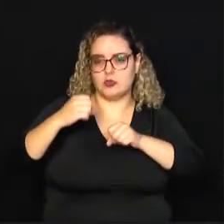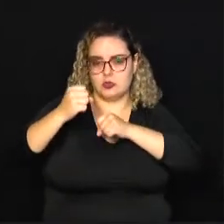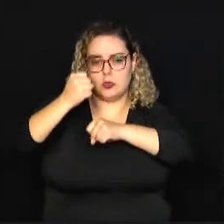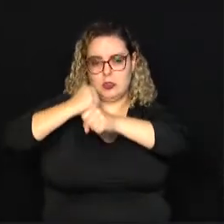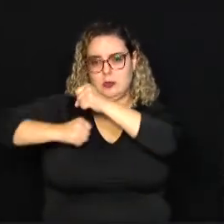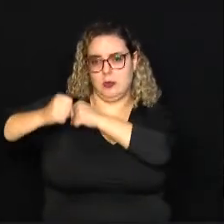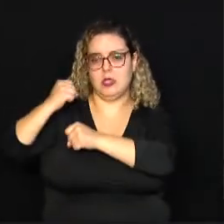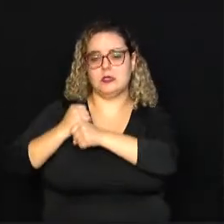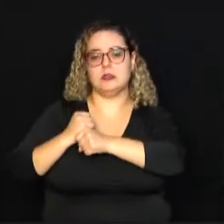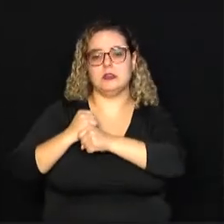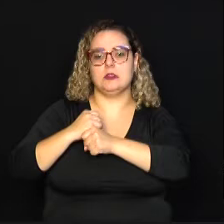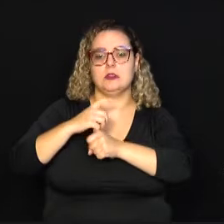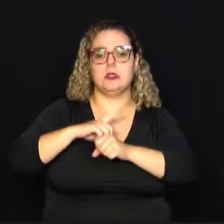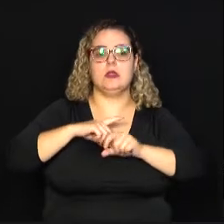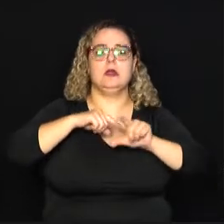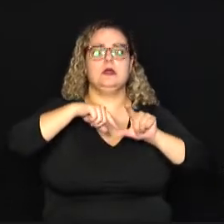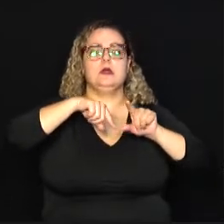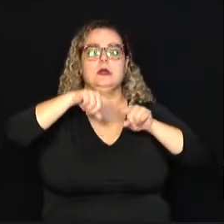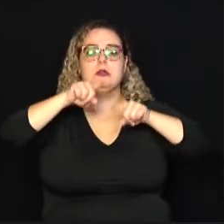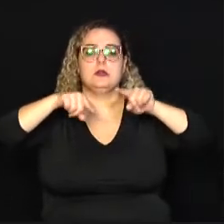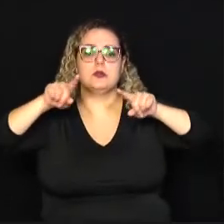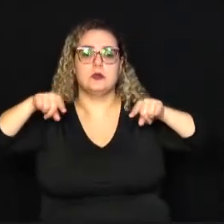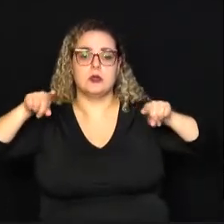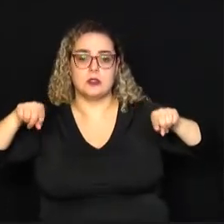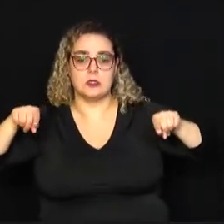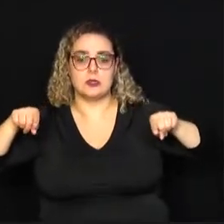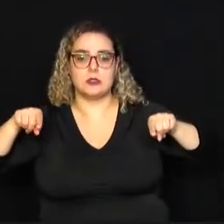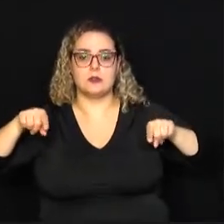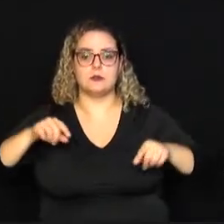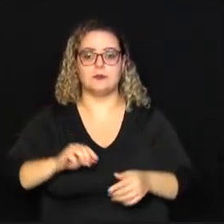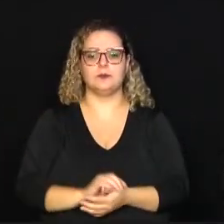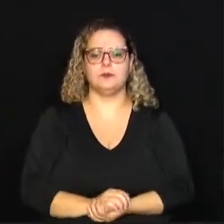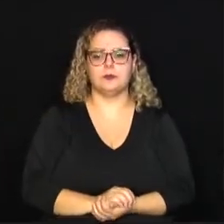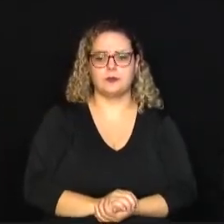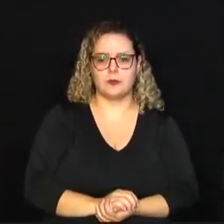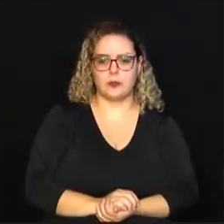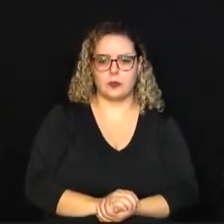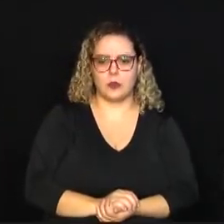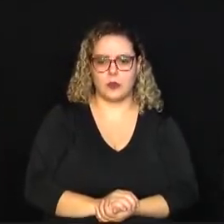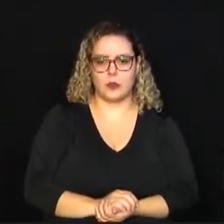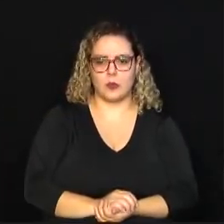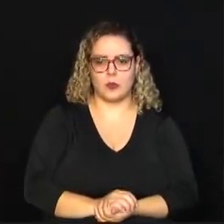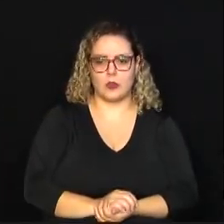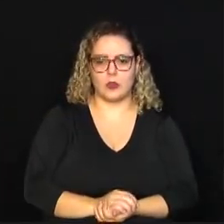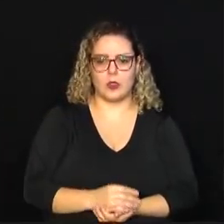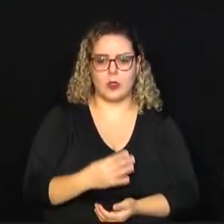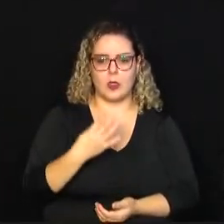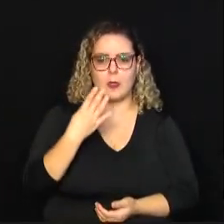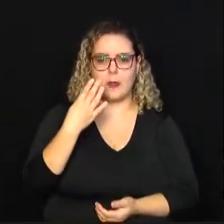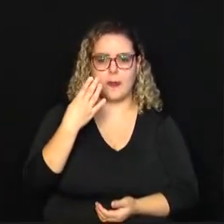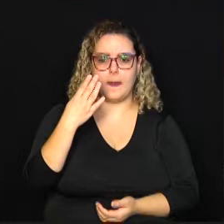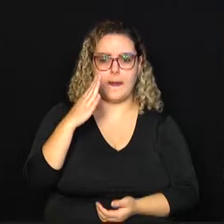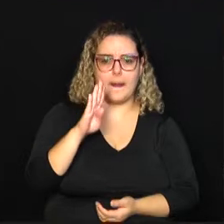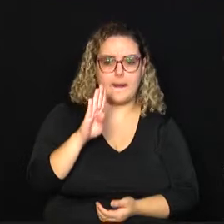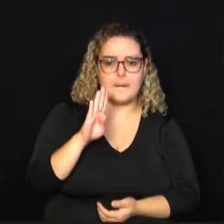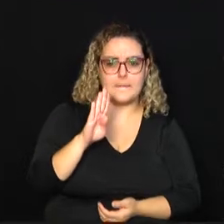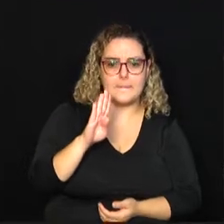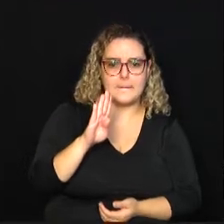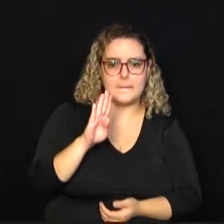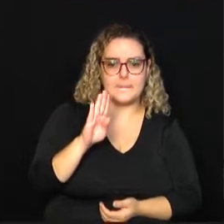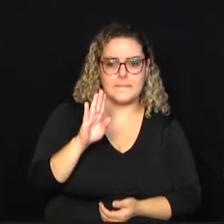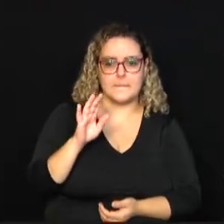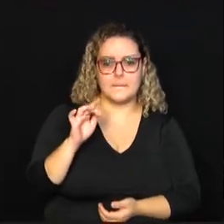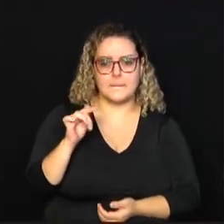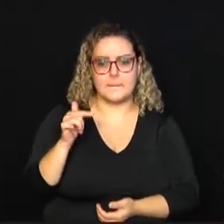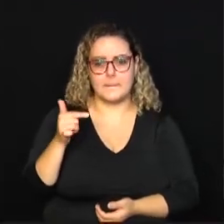Antes, a gente vê aqui, está coberto aqui a P2, né? Começando a aumentar de forma importante, mas eu